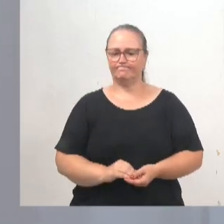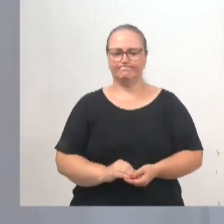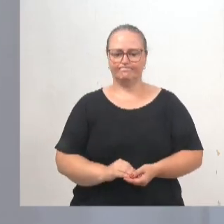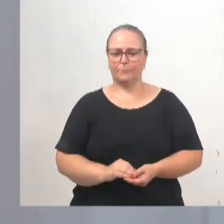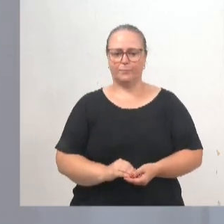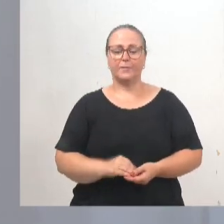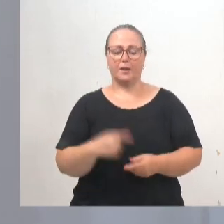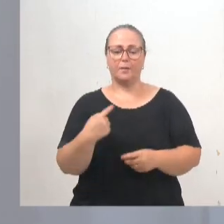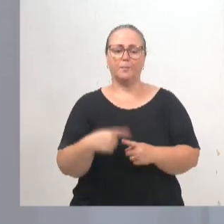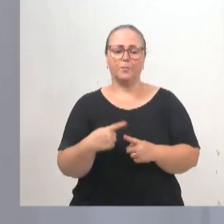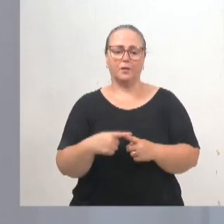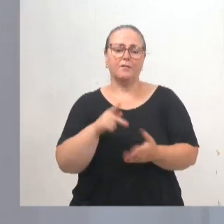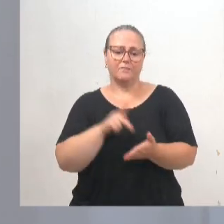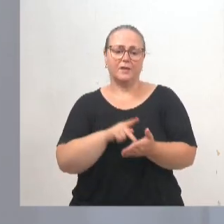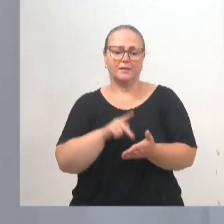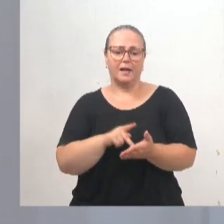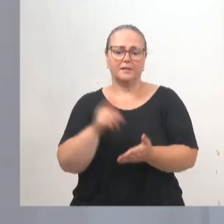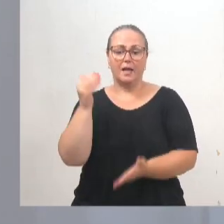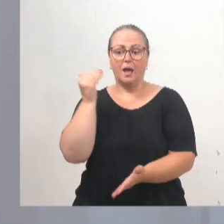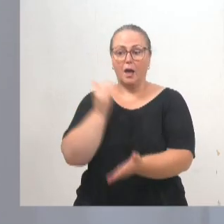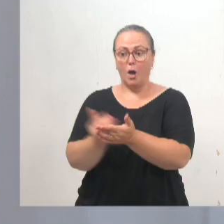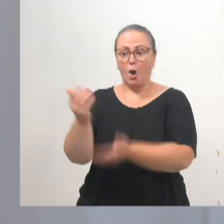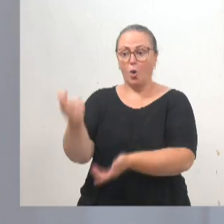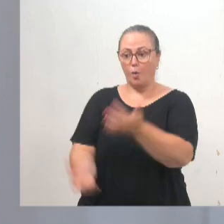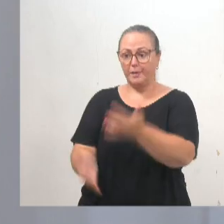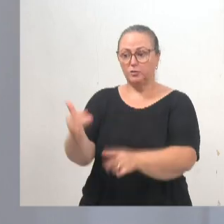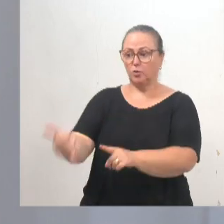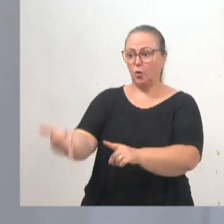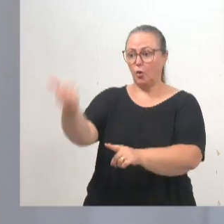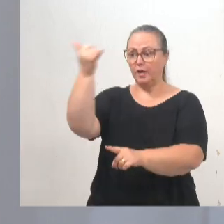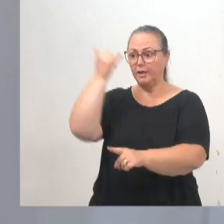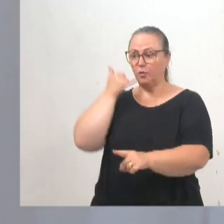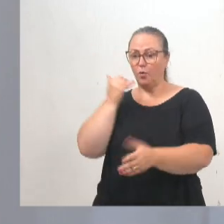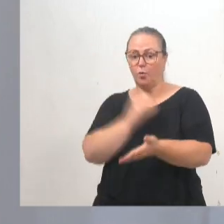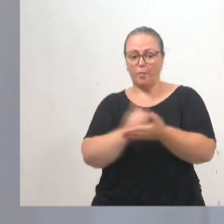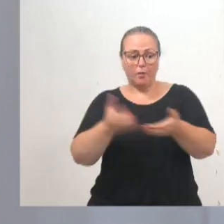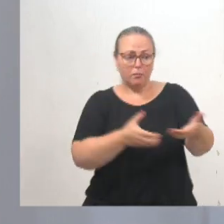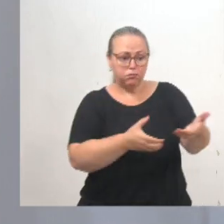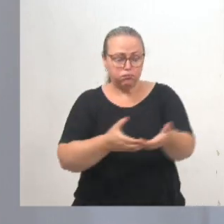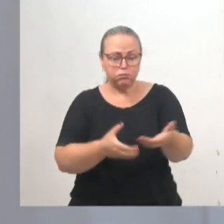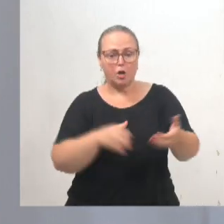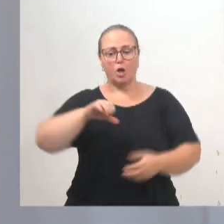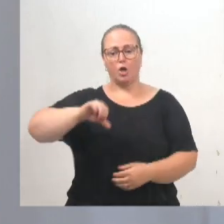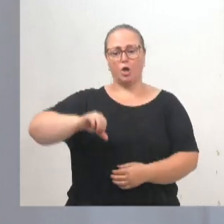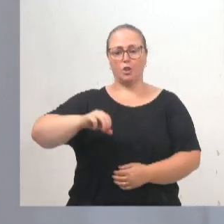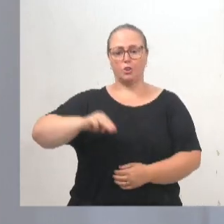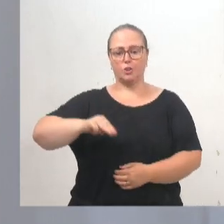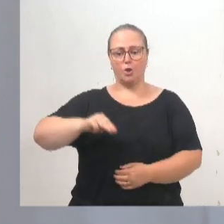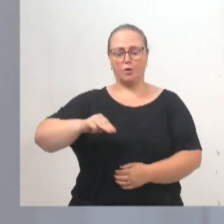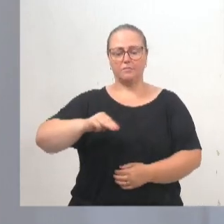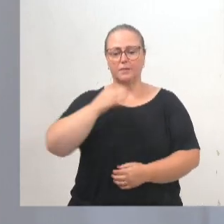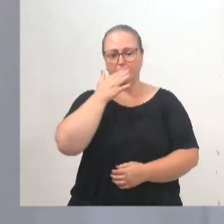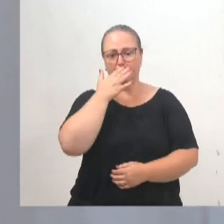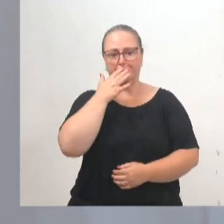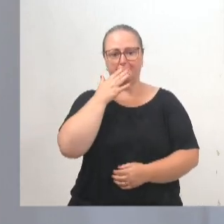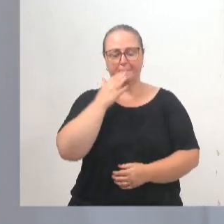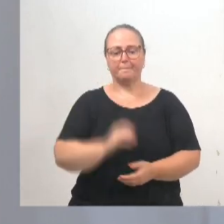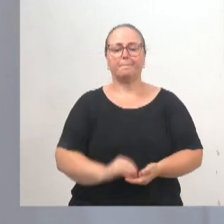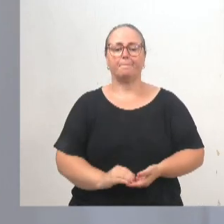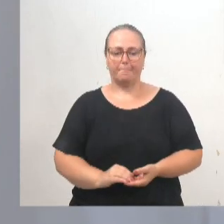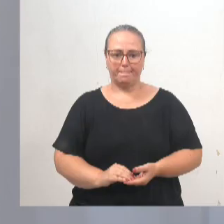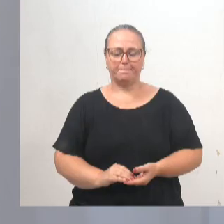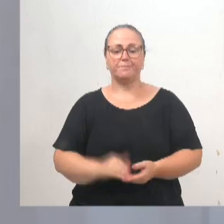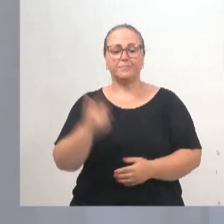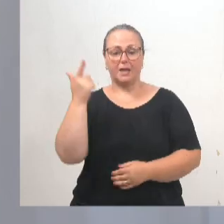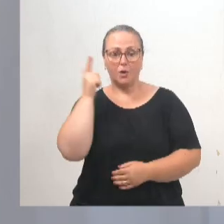tempo muito mais do que razoável diante de todas as circunstâncias envolvidas. Então, para um deslocamento que demoraria de 7 a 18 minutos, a gente chegar do